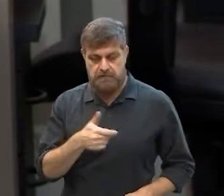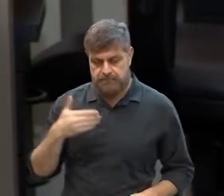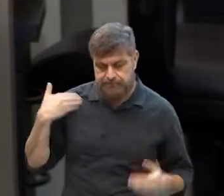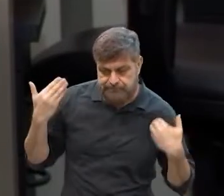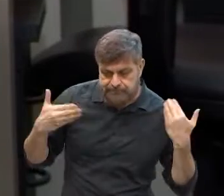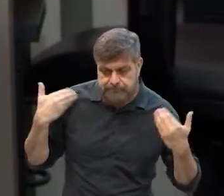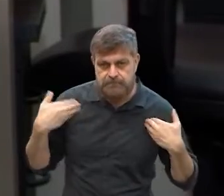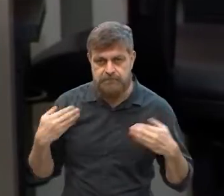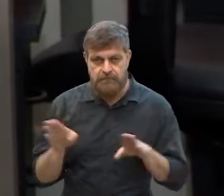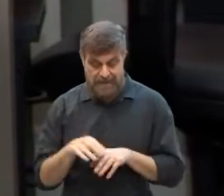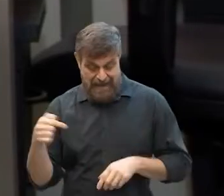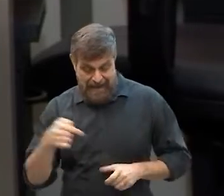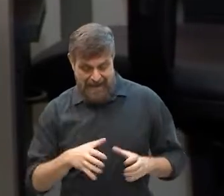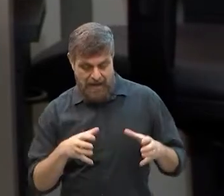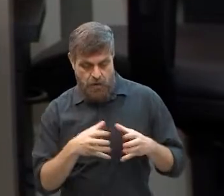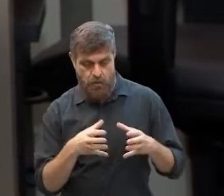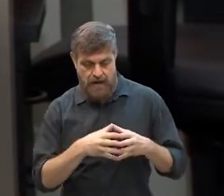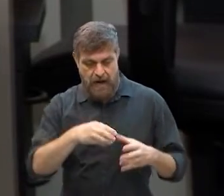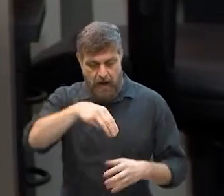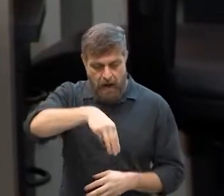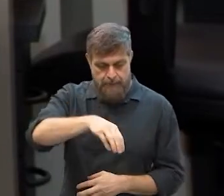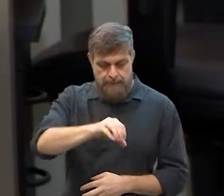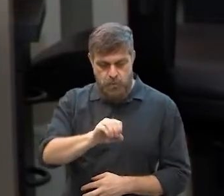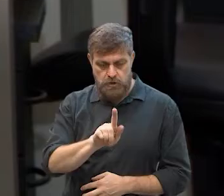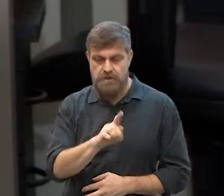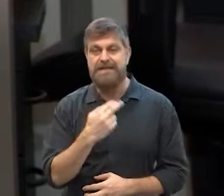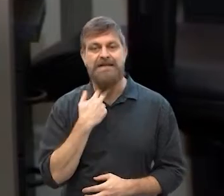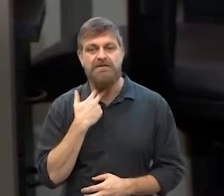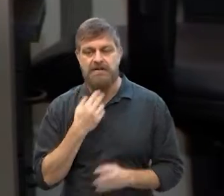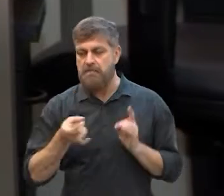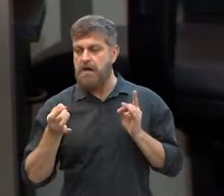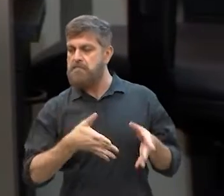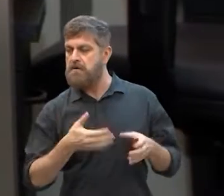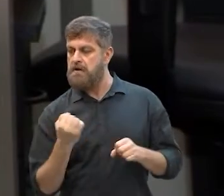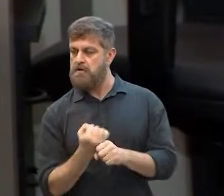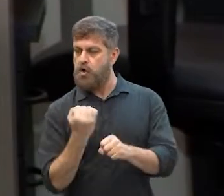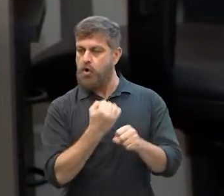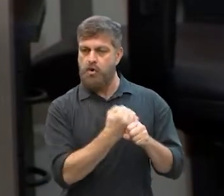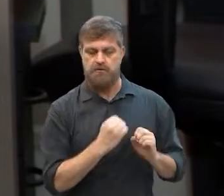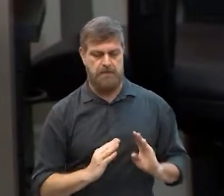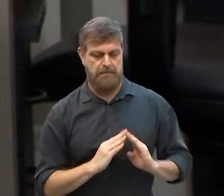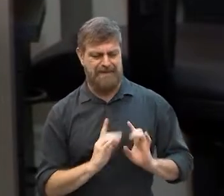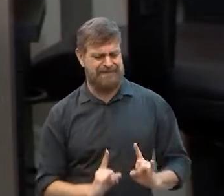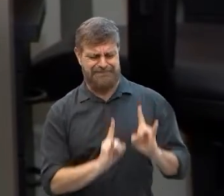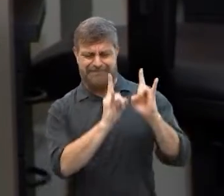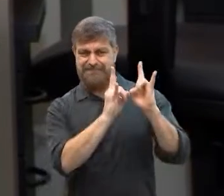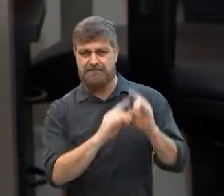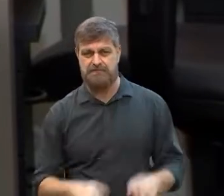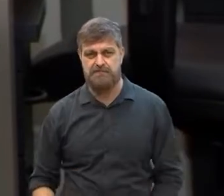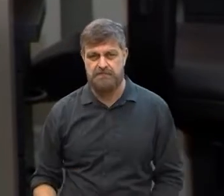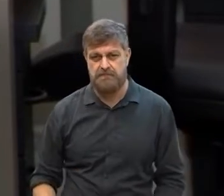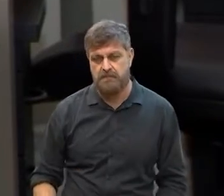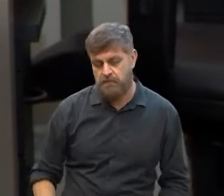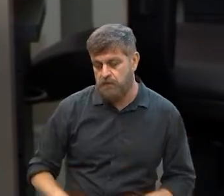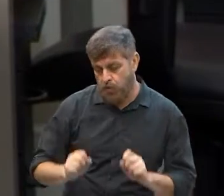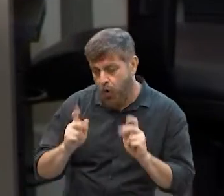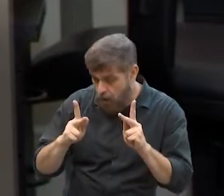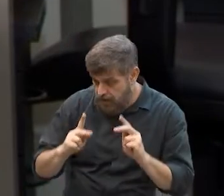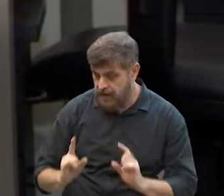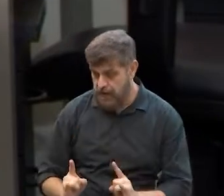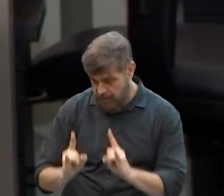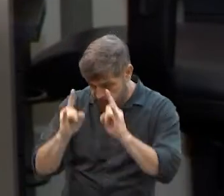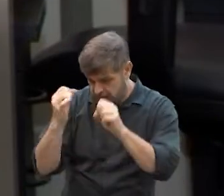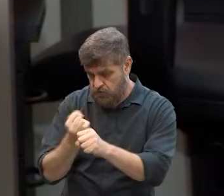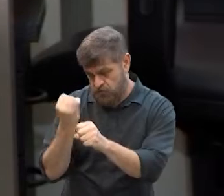ali para a gente abrir mão daquele espaço para especulação imobiliária, para construção de prédios. Não que os prédios não sejam